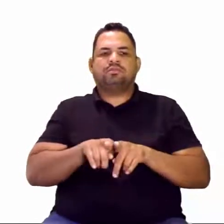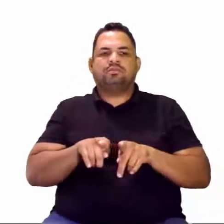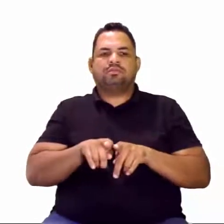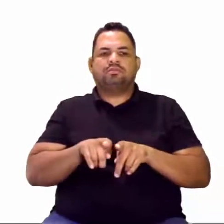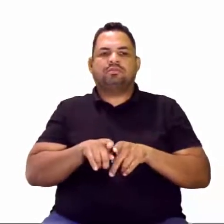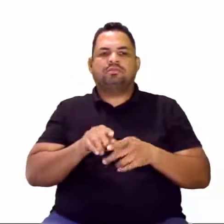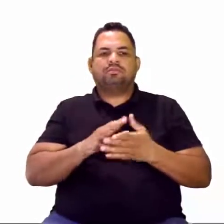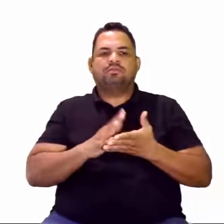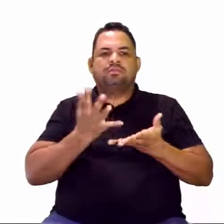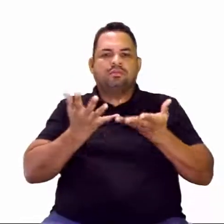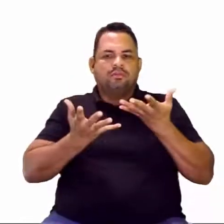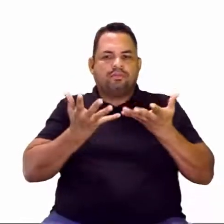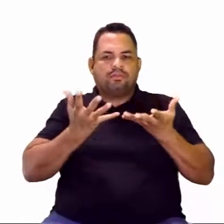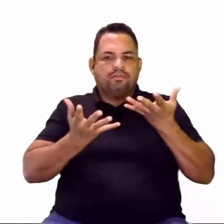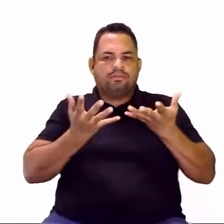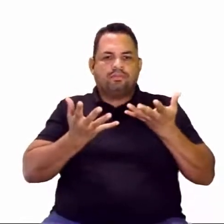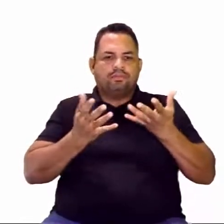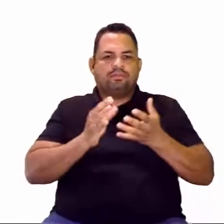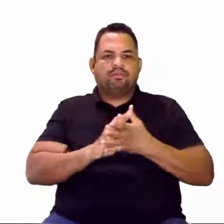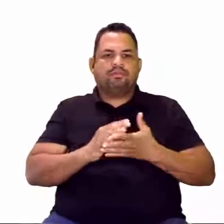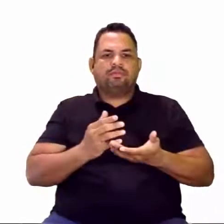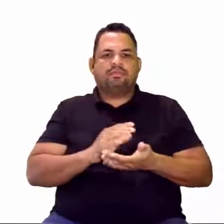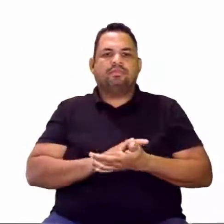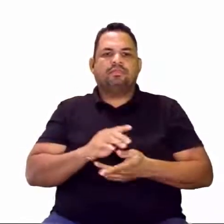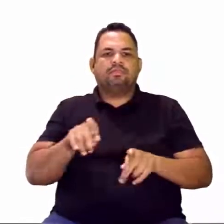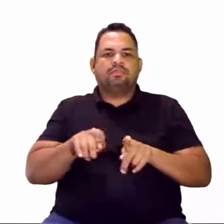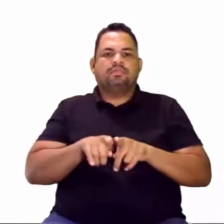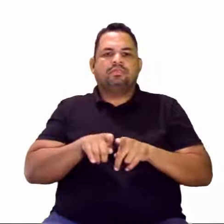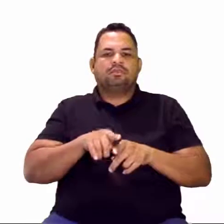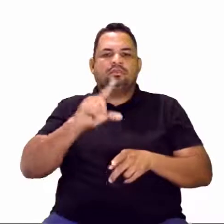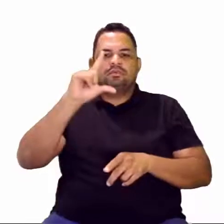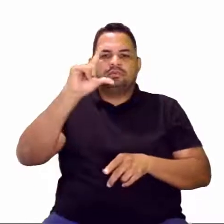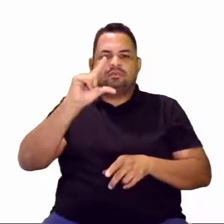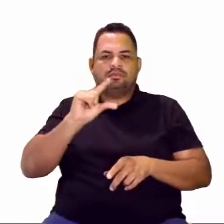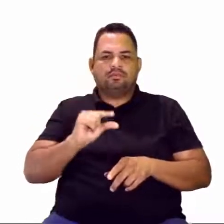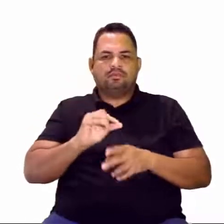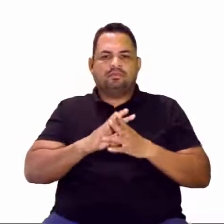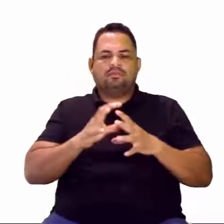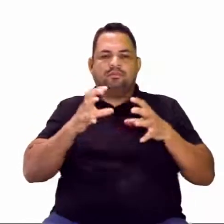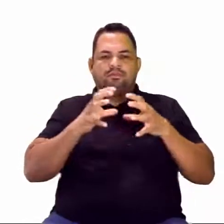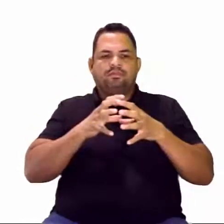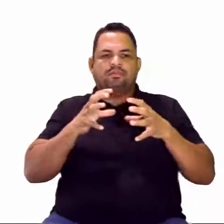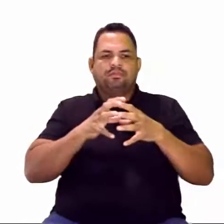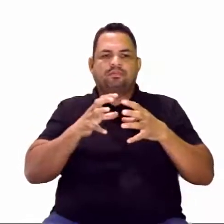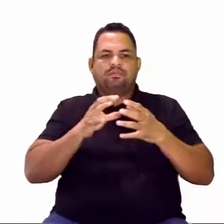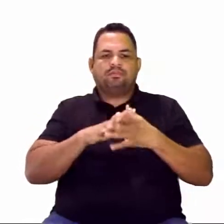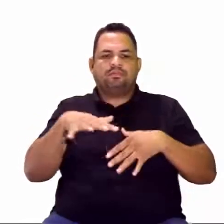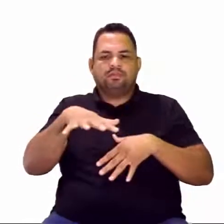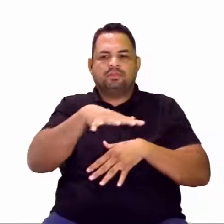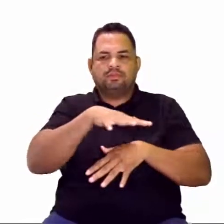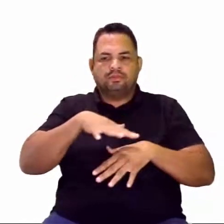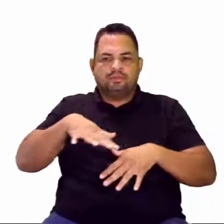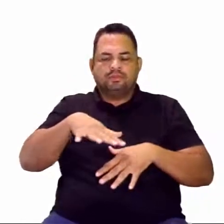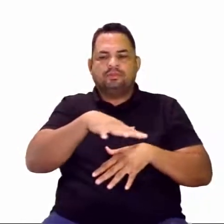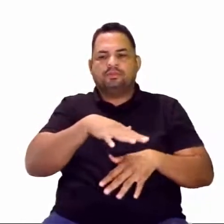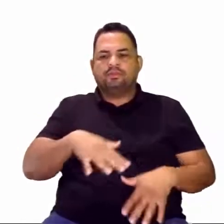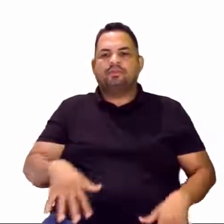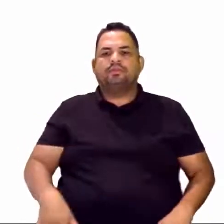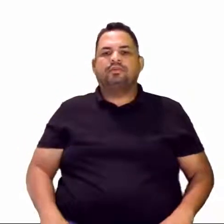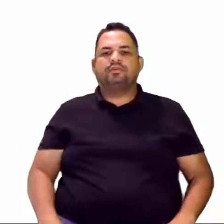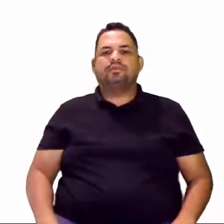consequentemente mais leve, exercendo também menos pressão sobre a